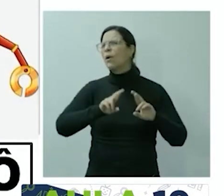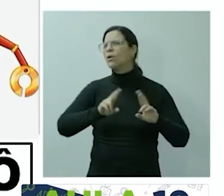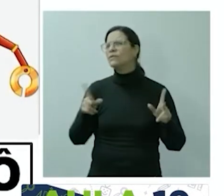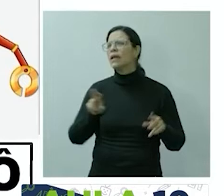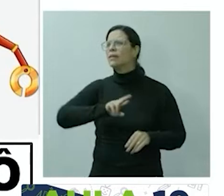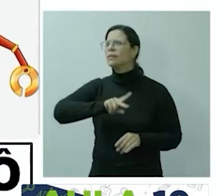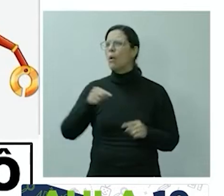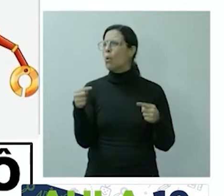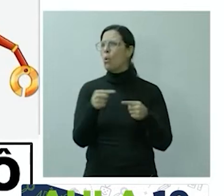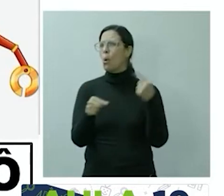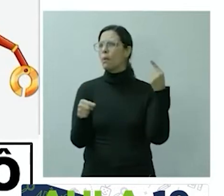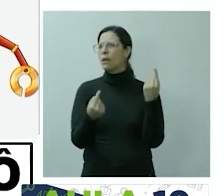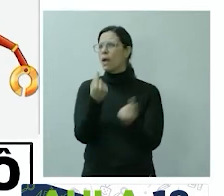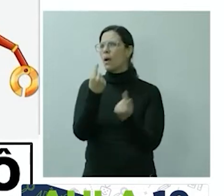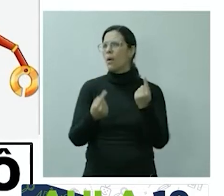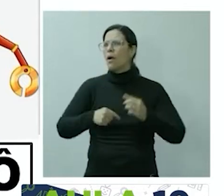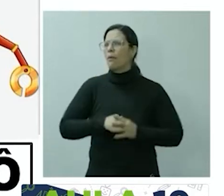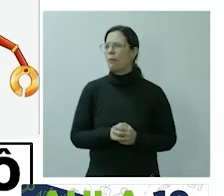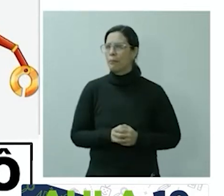qual não combina?